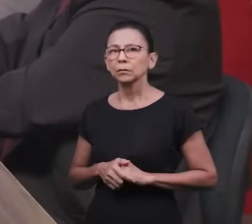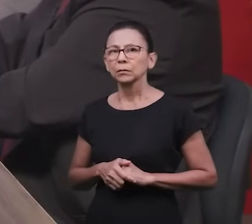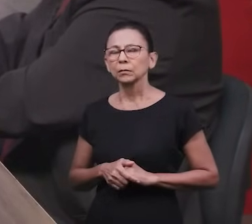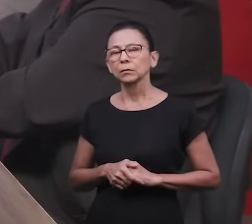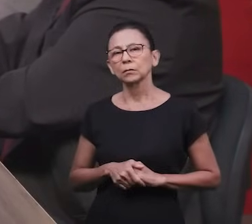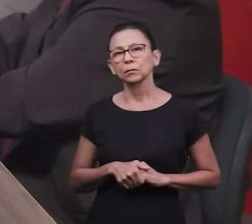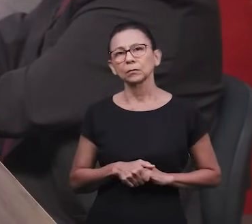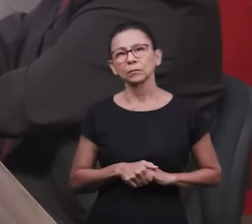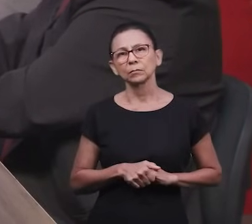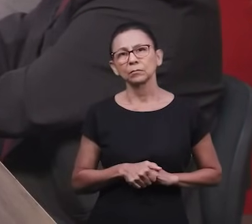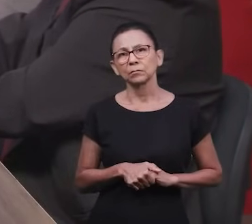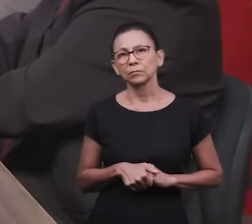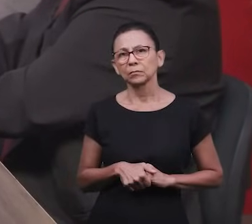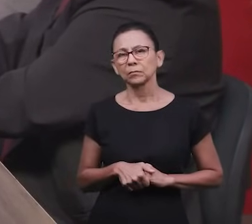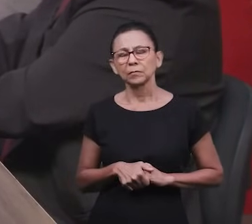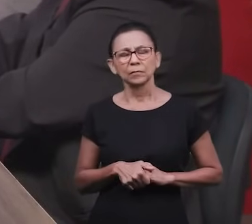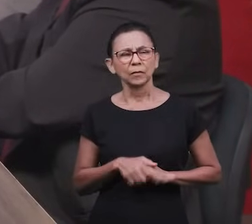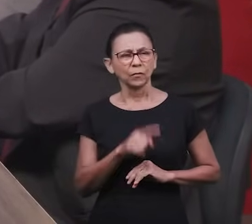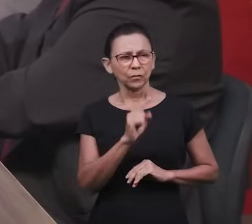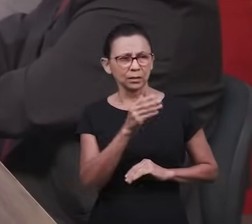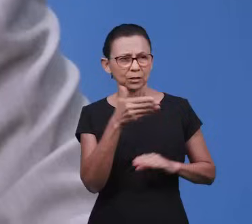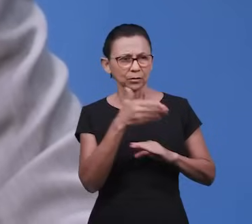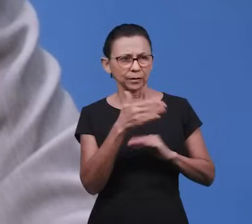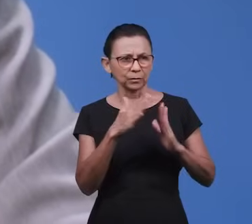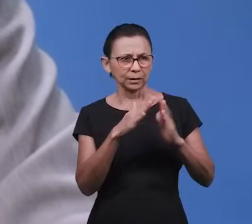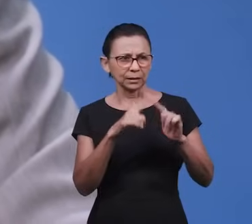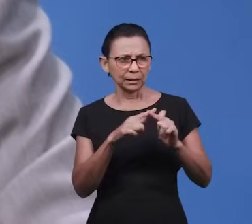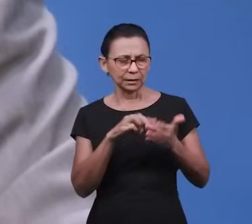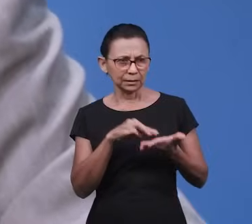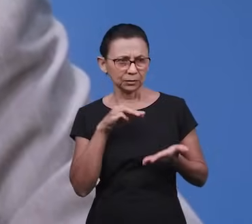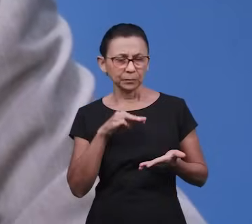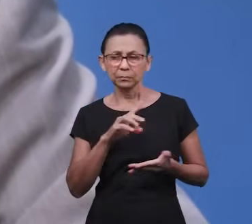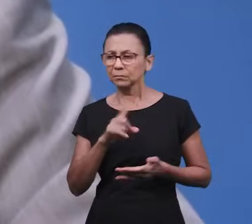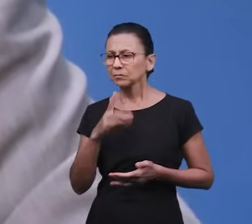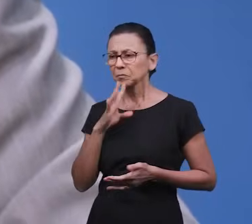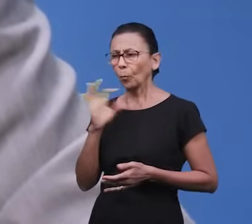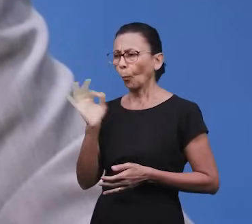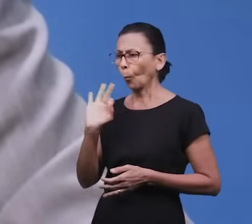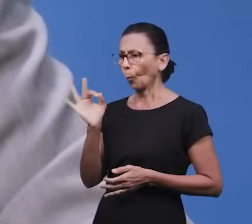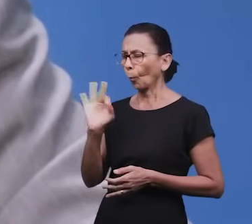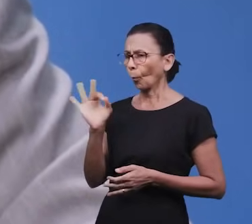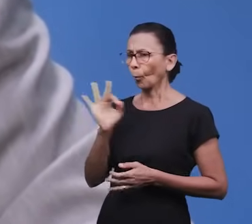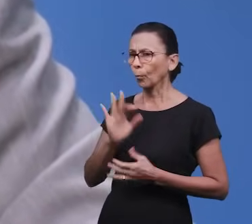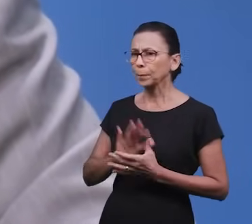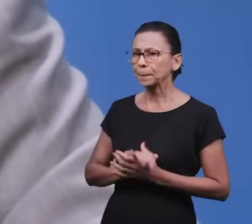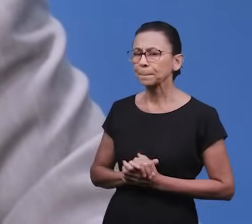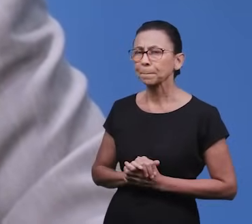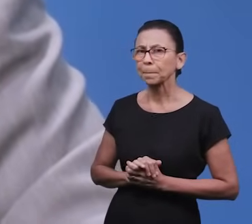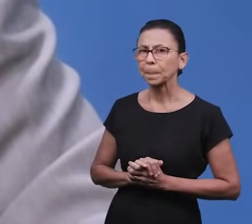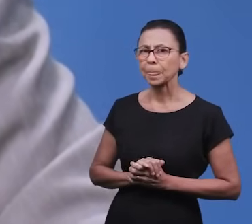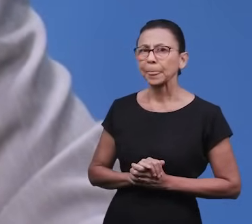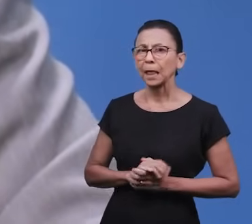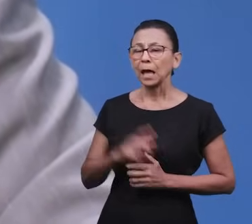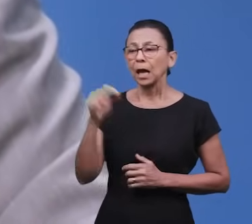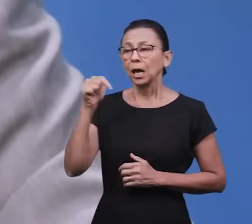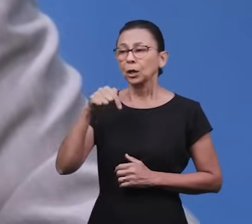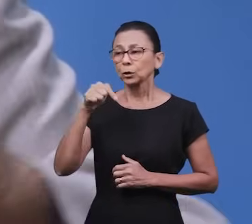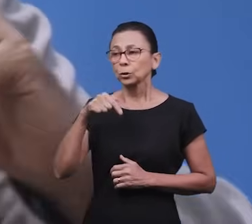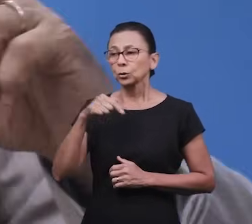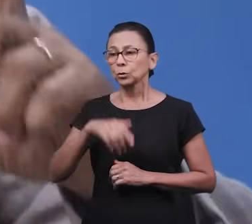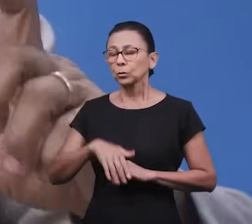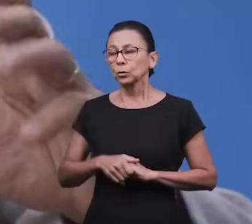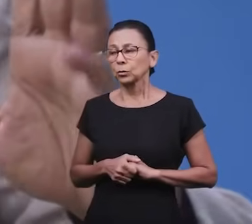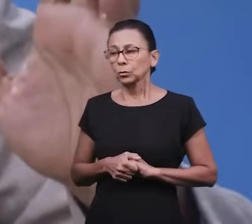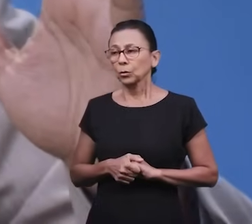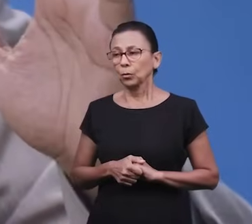que você descobriu o nosso telefone? Não era da igreja ela, não conheci ninguém da igreja, não. Eu estou no hospital aqui, na enfermaria, em